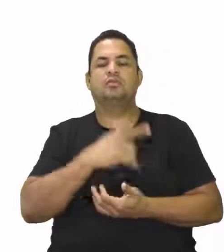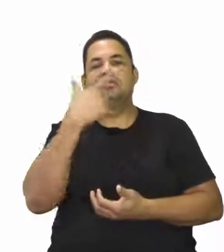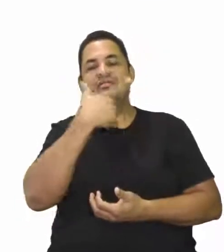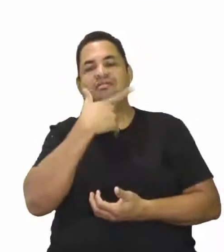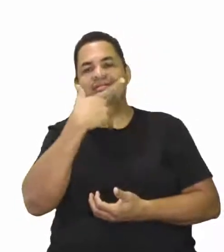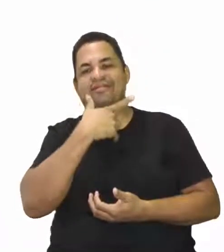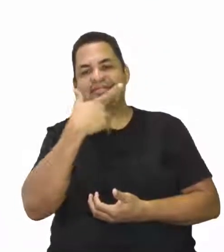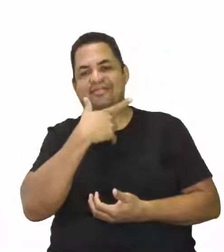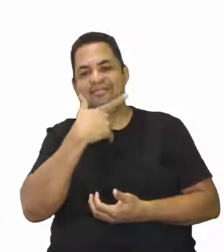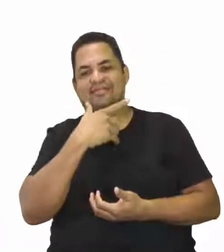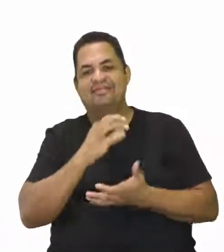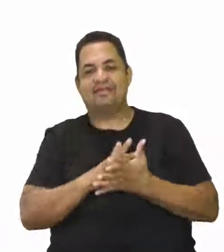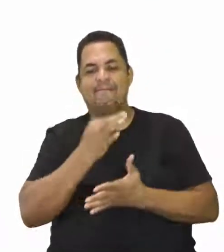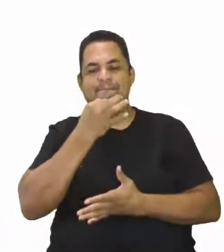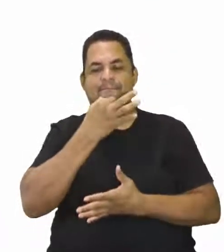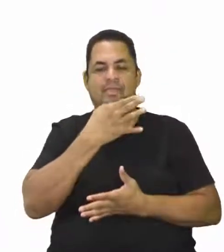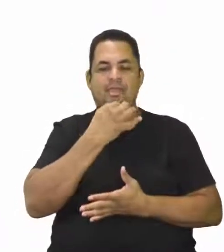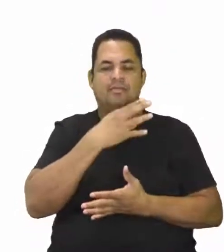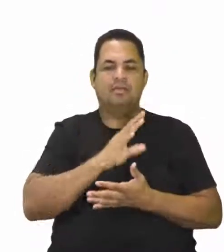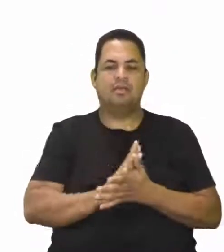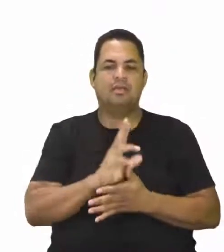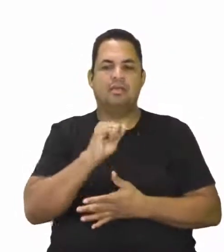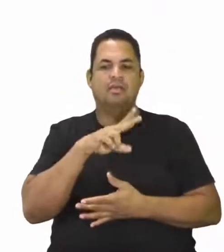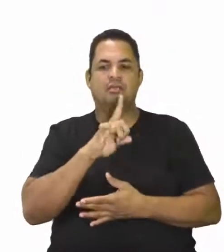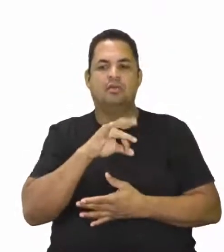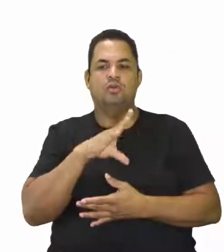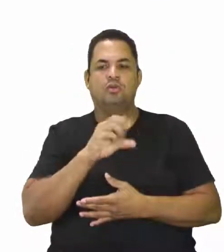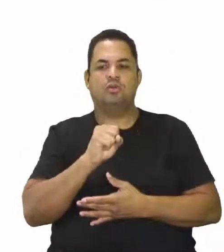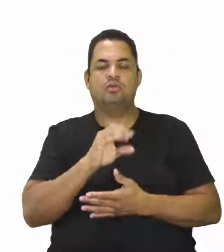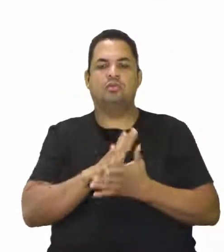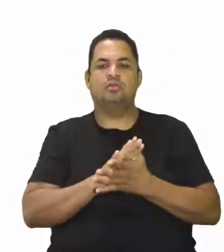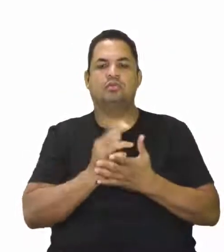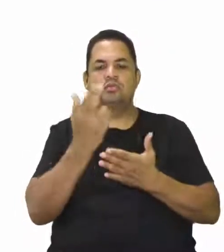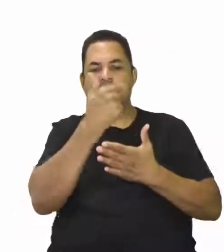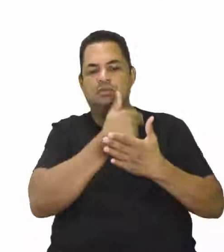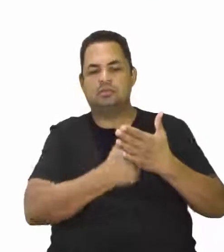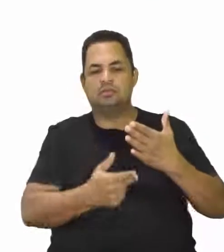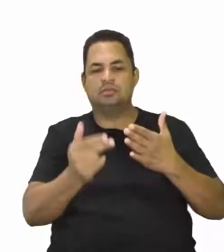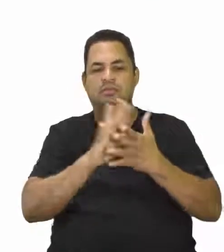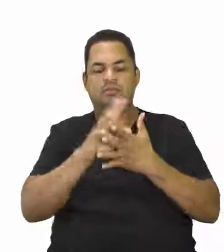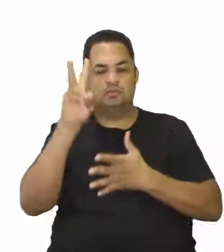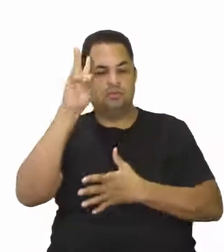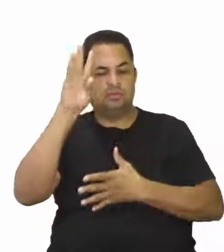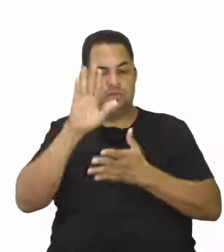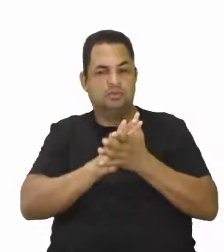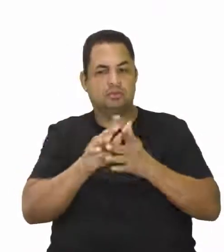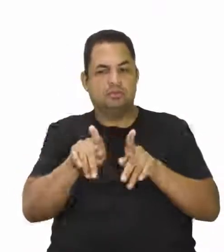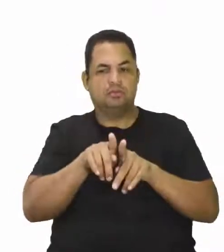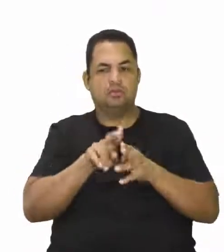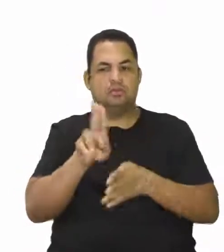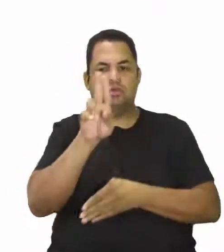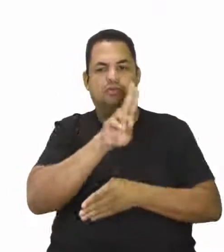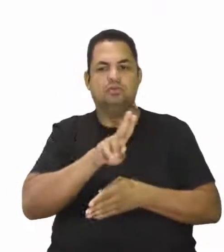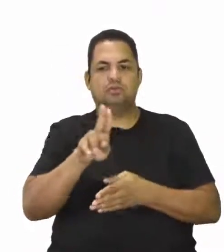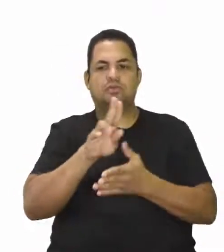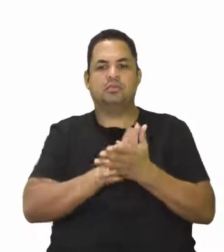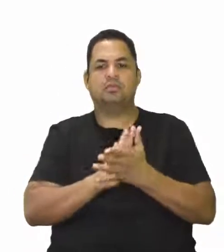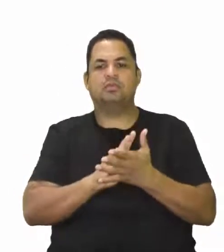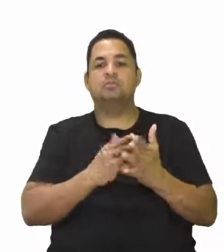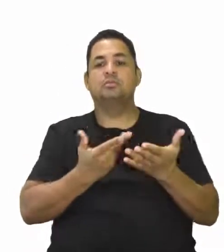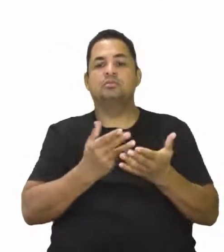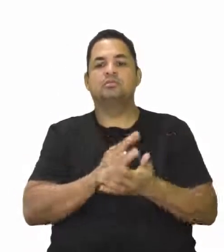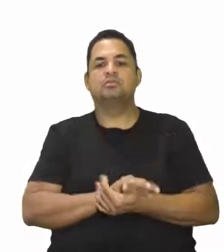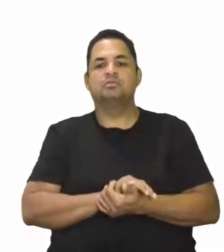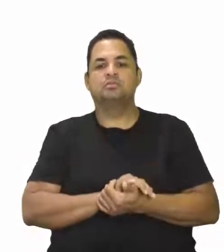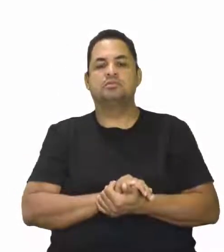humor, como na piada, na anedota, na charge, na tirinha, a gente vai se deparar bastante com o uso da linguagem conotativa, a